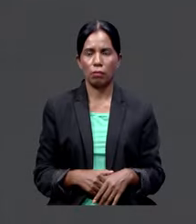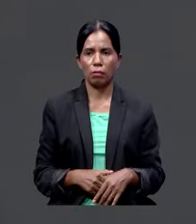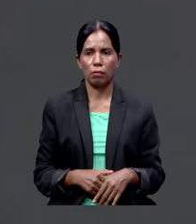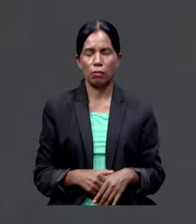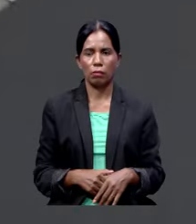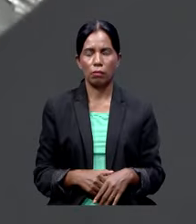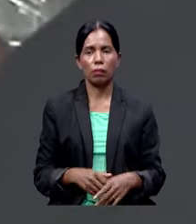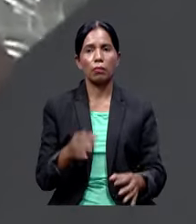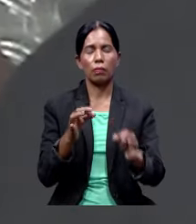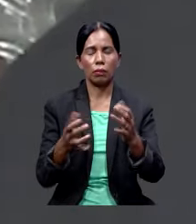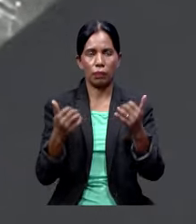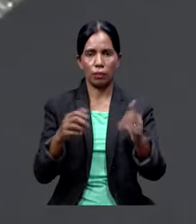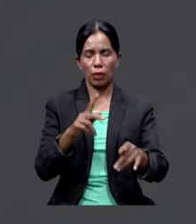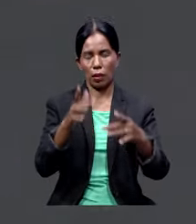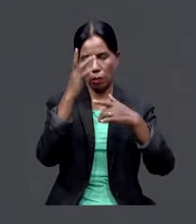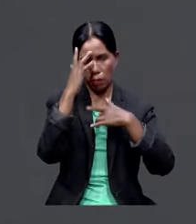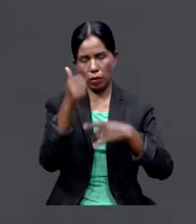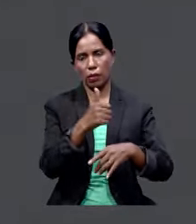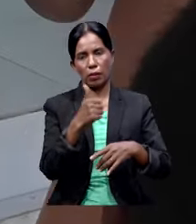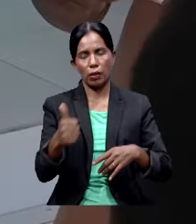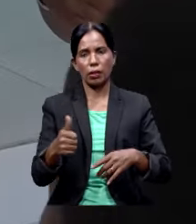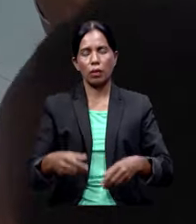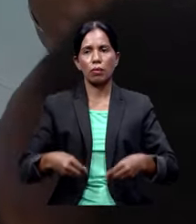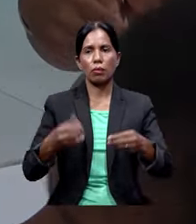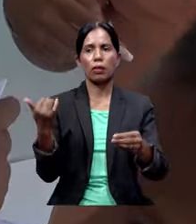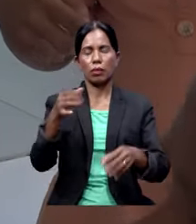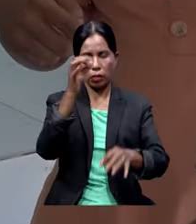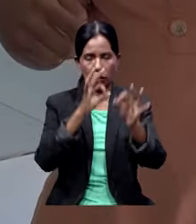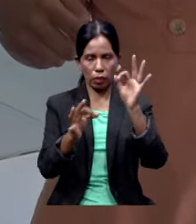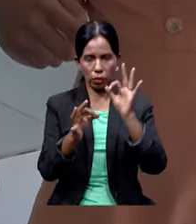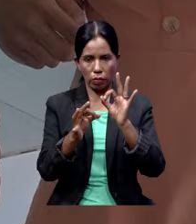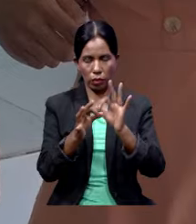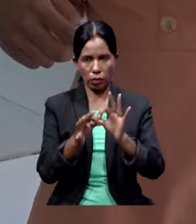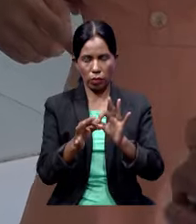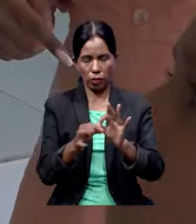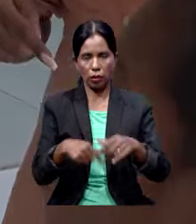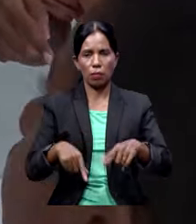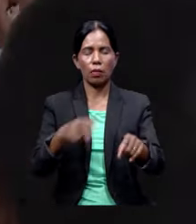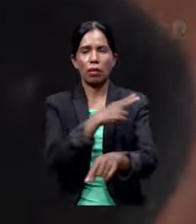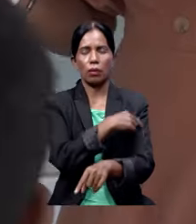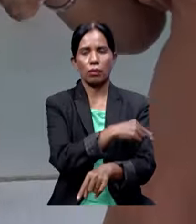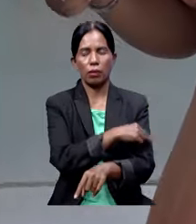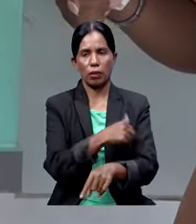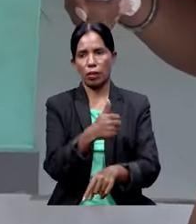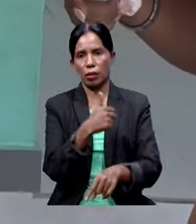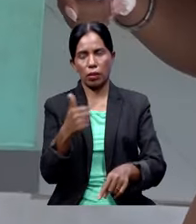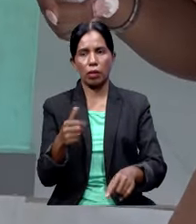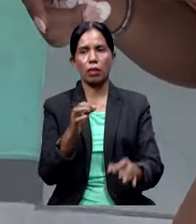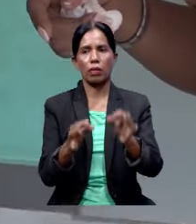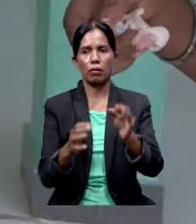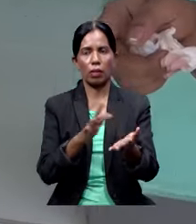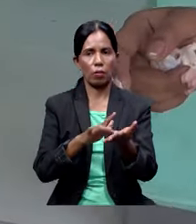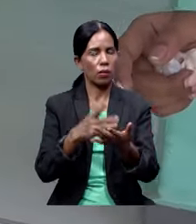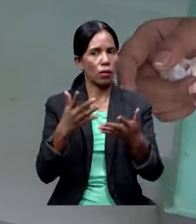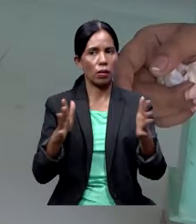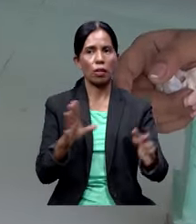Mas que não é, e a paciente balo, mas que se fosse ir a minha confiança, pode halo consulta e hospital sira, mas que a moro